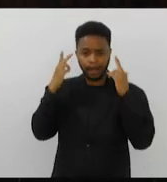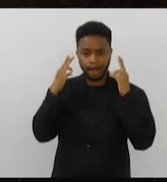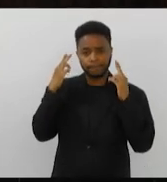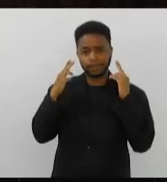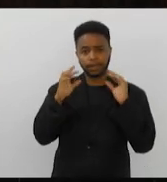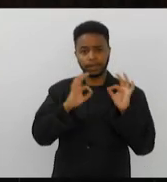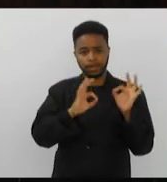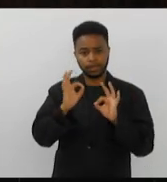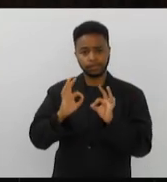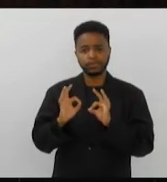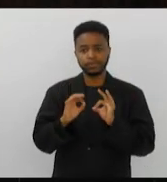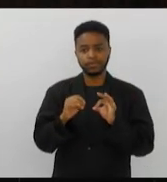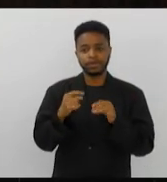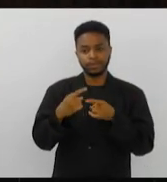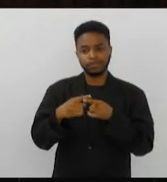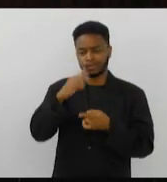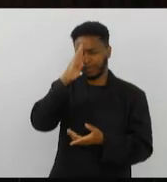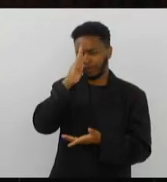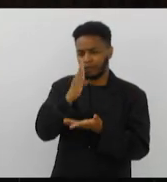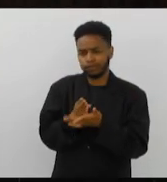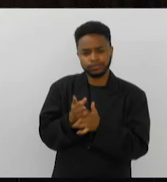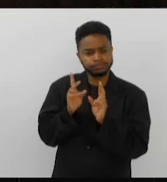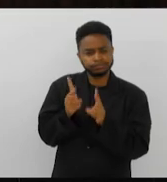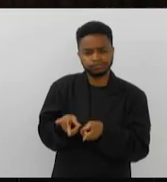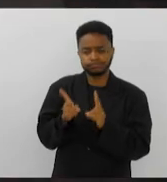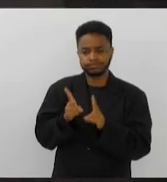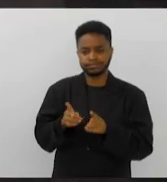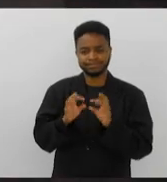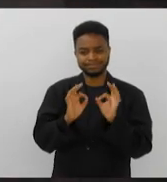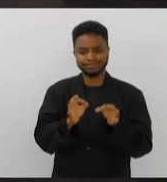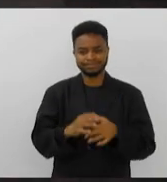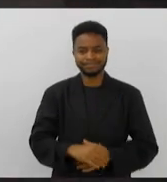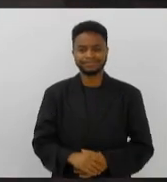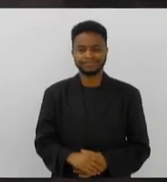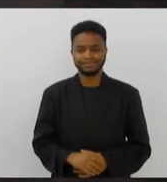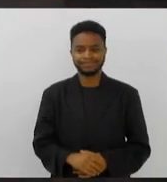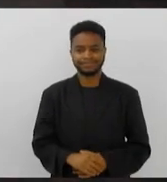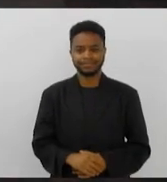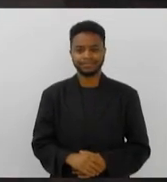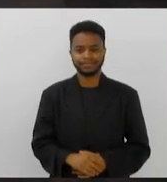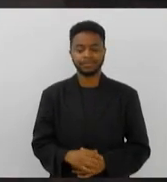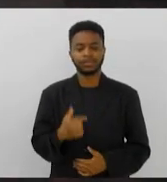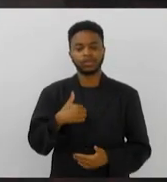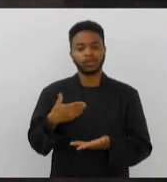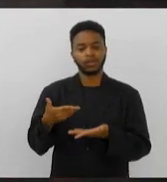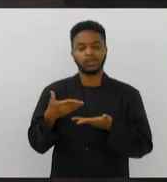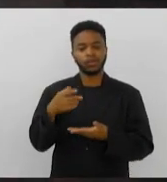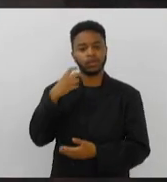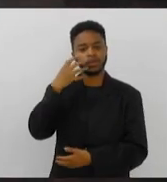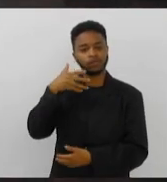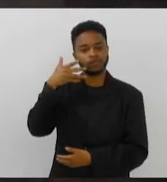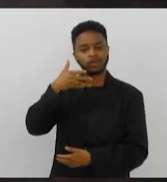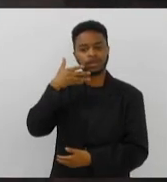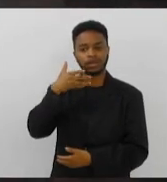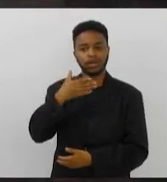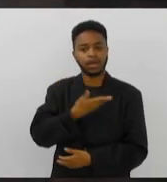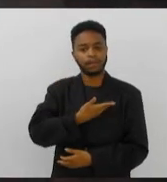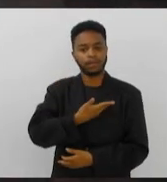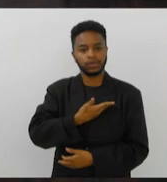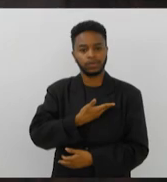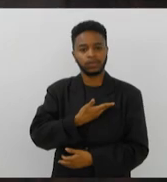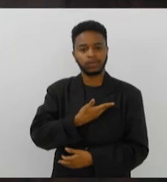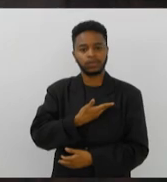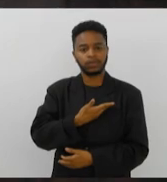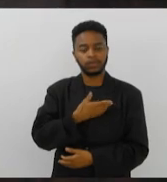irmão de extrema confiança é isso queria chamar para dar uma breve palavra O querido amigo